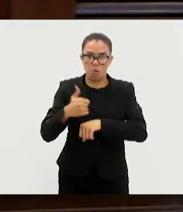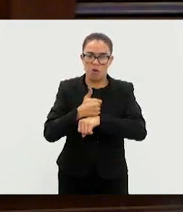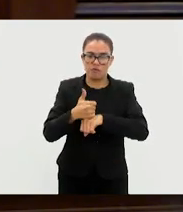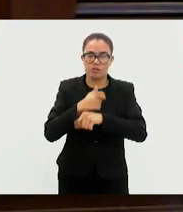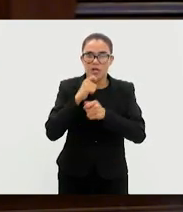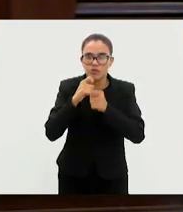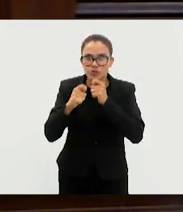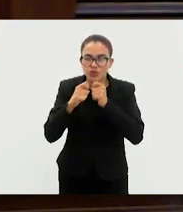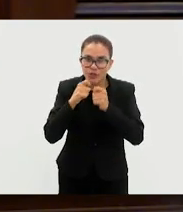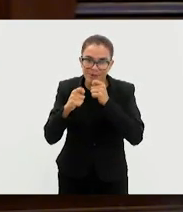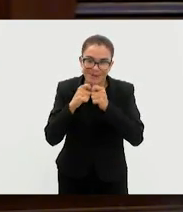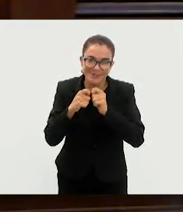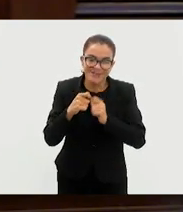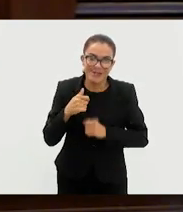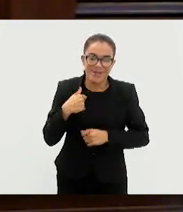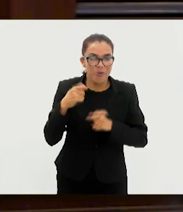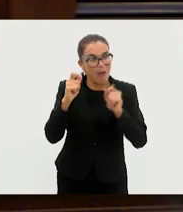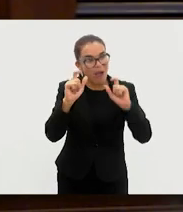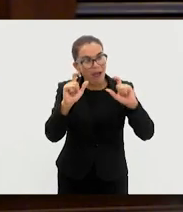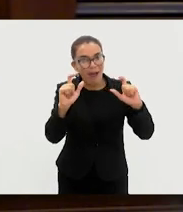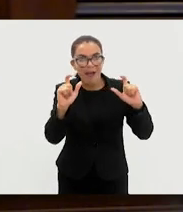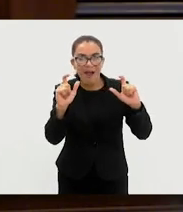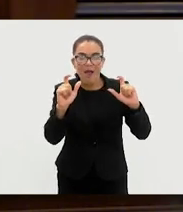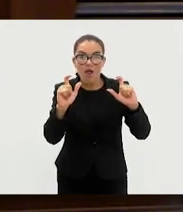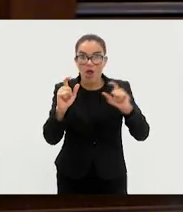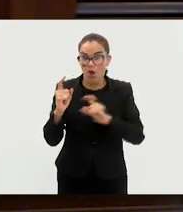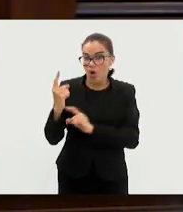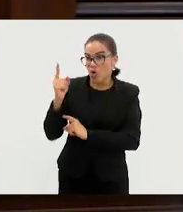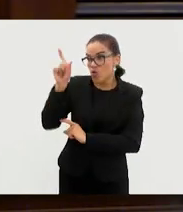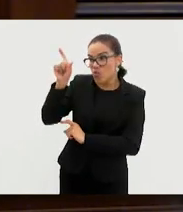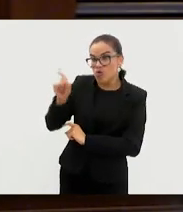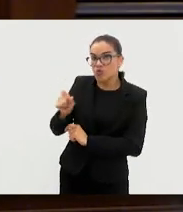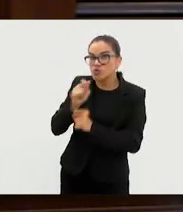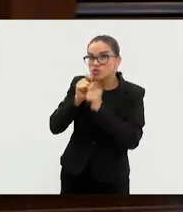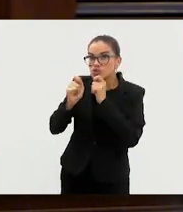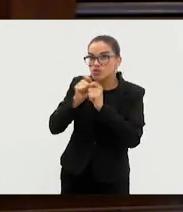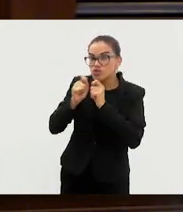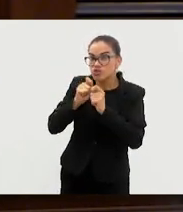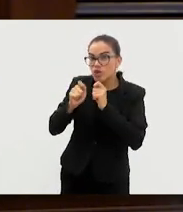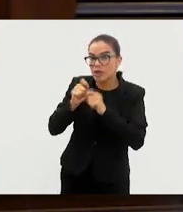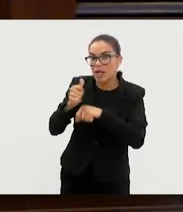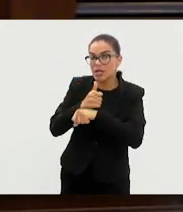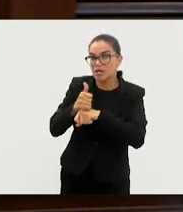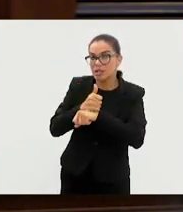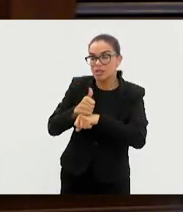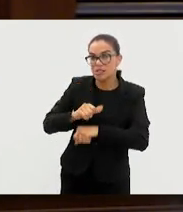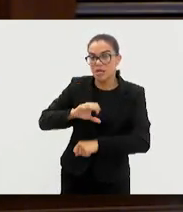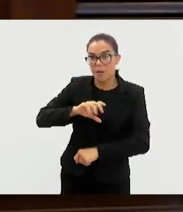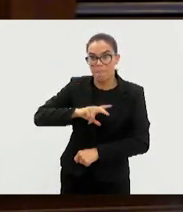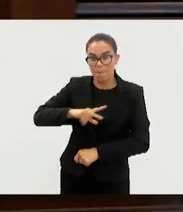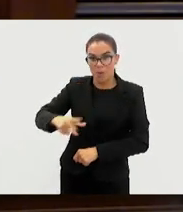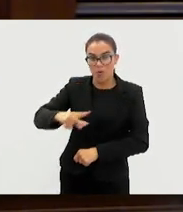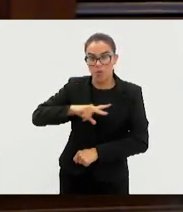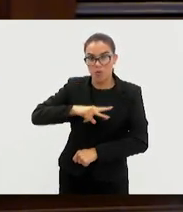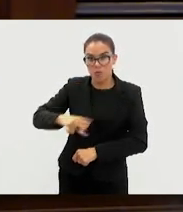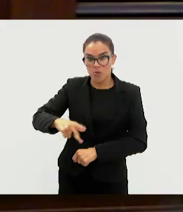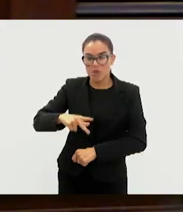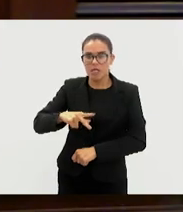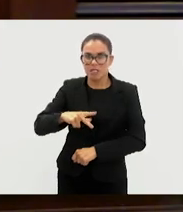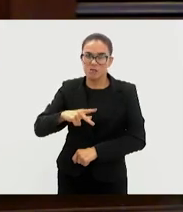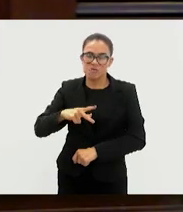chamou a atenção. Chega um jornalista português, sem muita expressão,